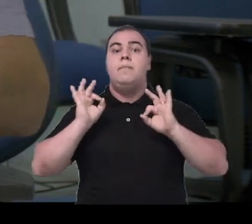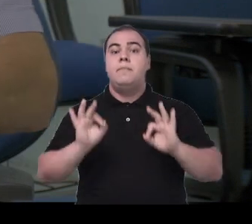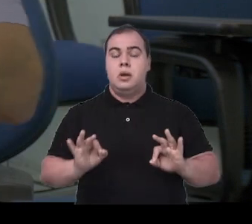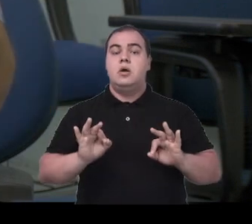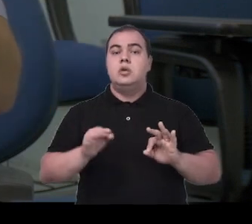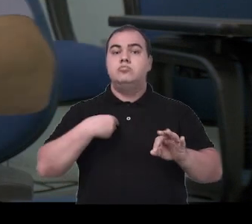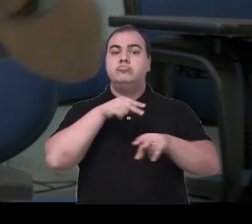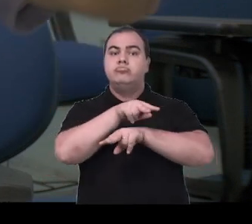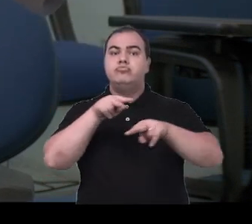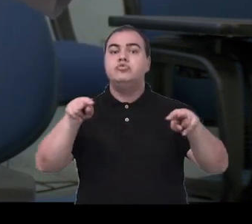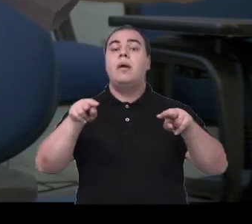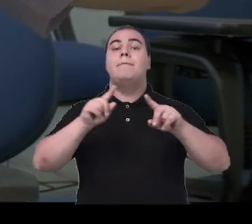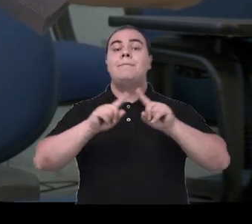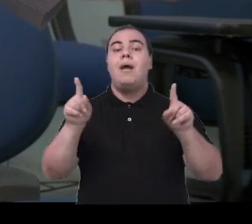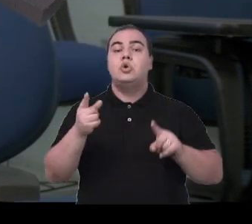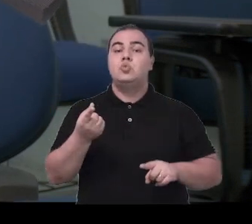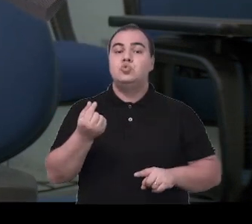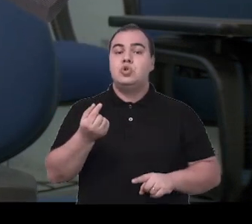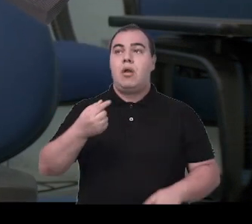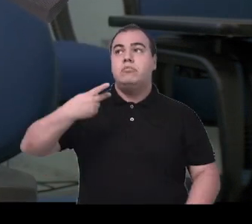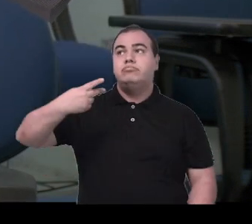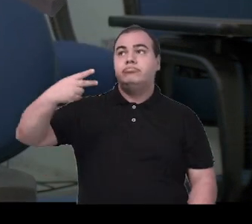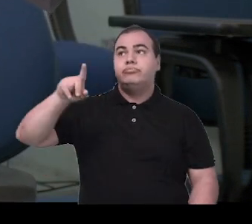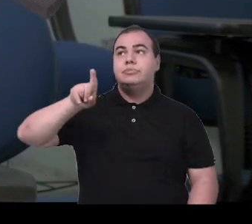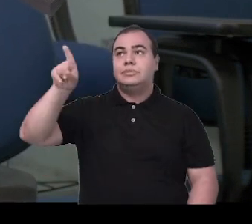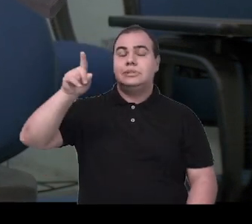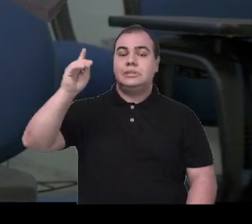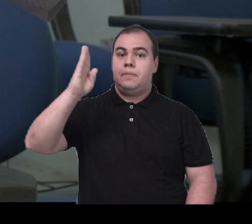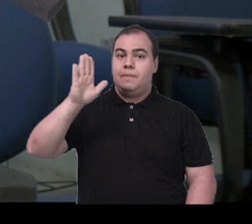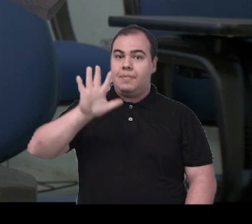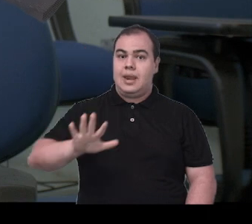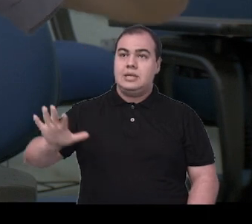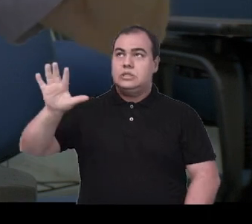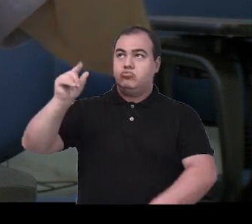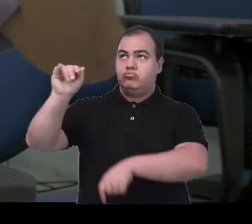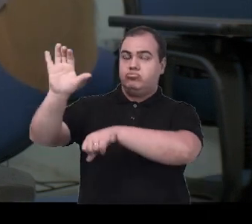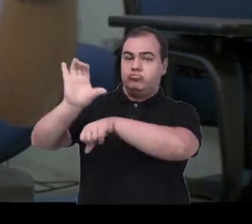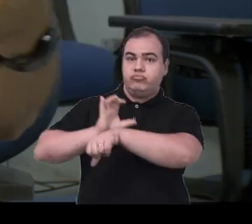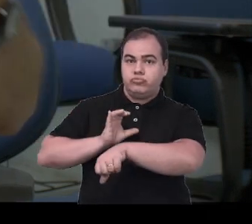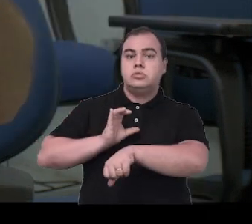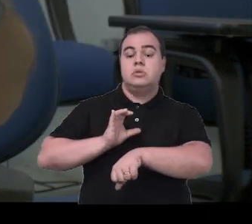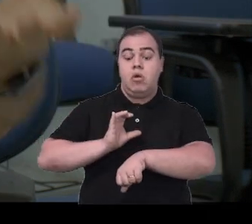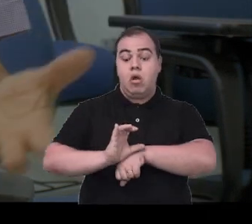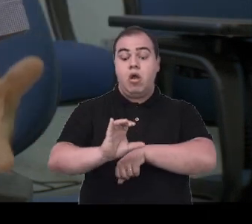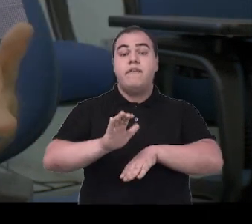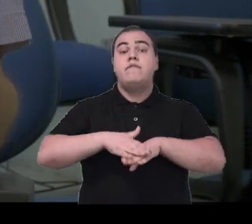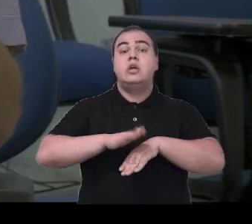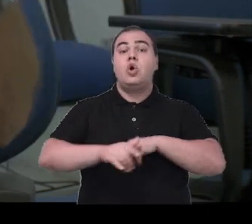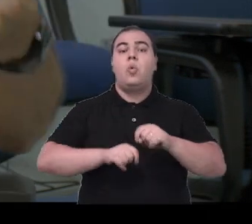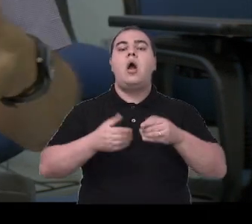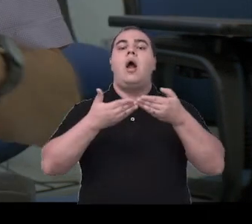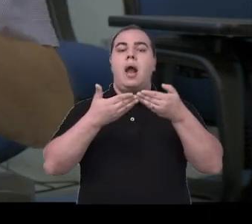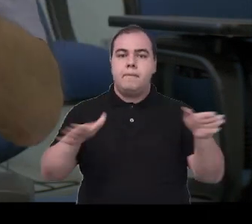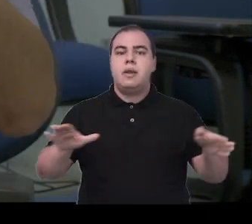passou de 13 para 17, mais o dinheiro da União, né, que vinha através da Previdência. A gente teve um recurso grande, aí o que fazer com isso?